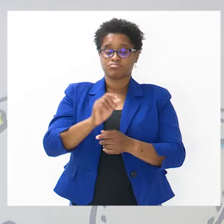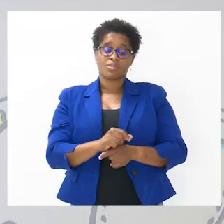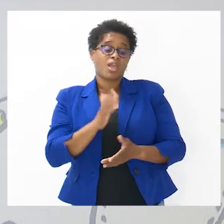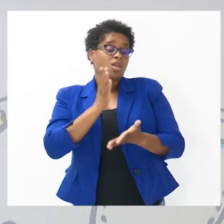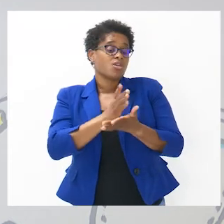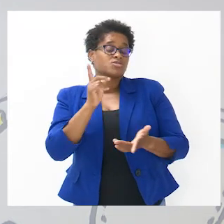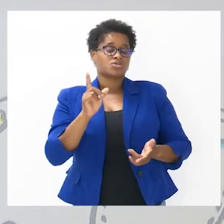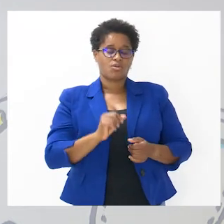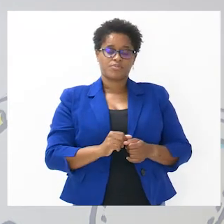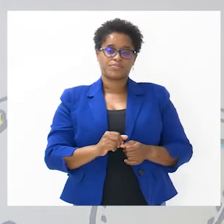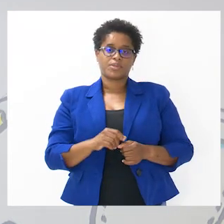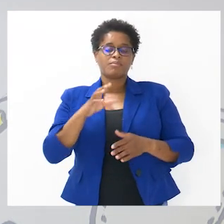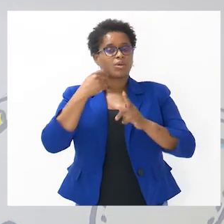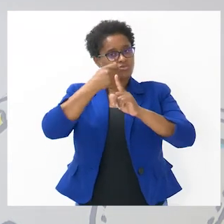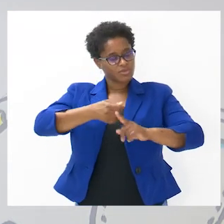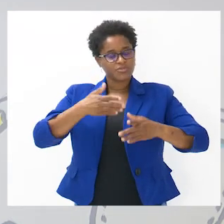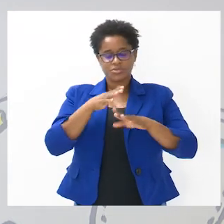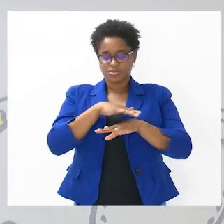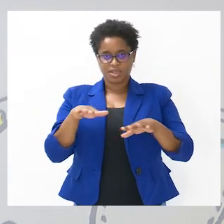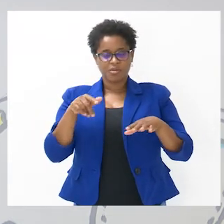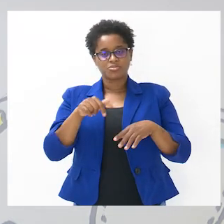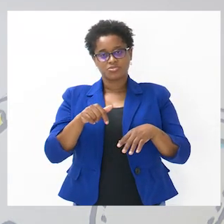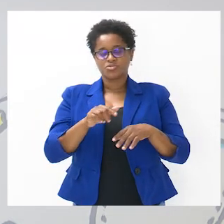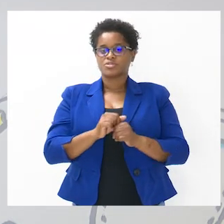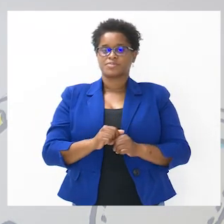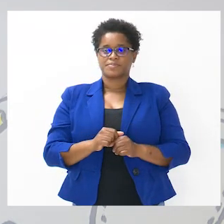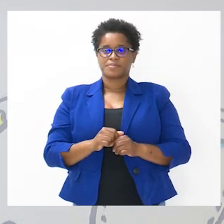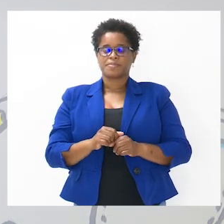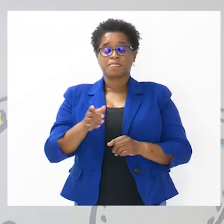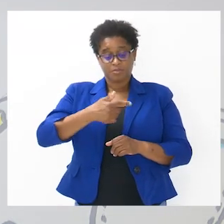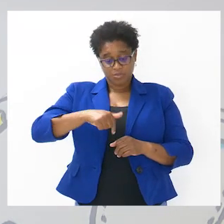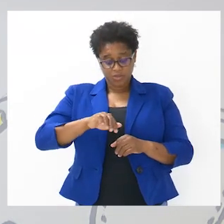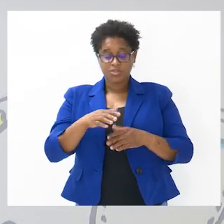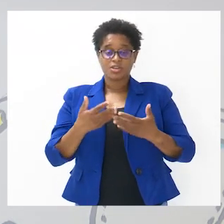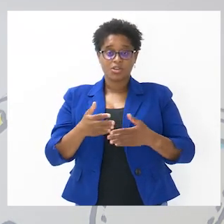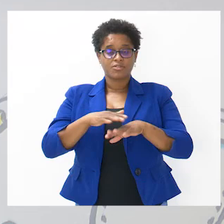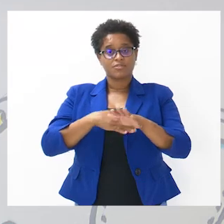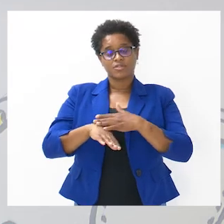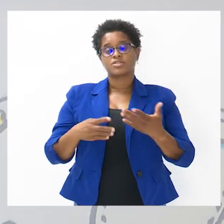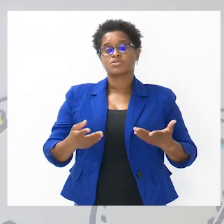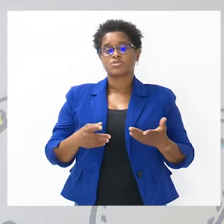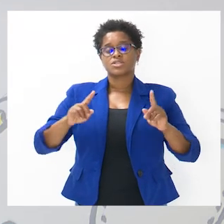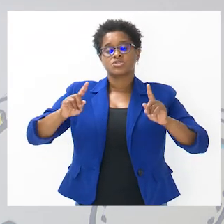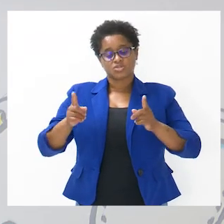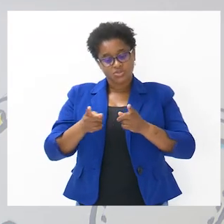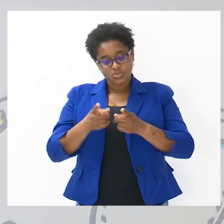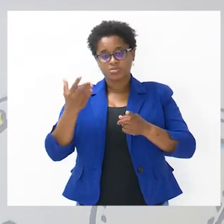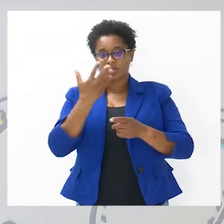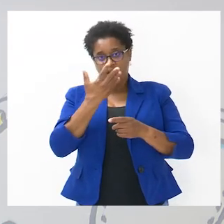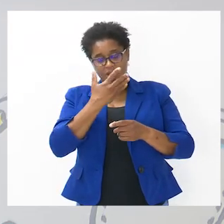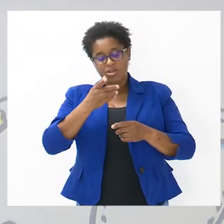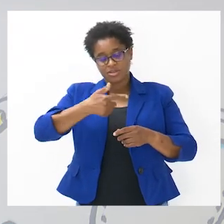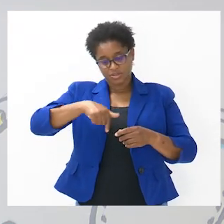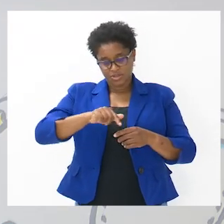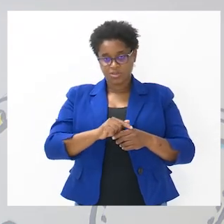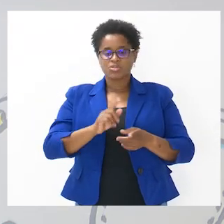só para o desafio de hoje. Nós vamos agora fazer a síntese da nossa